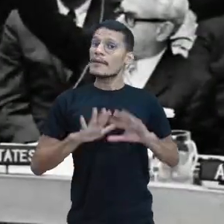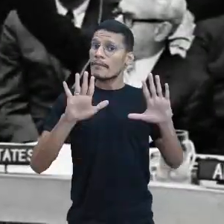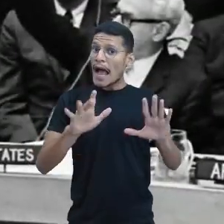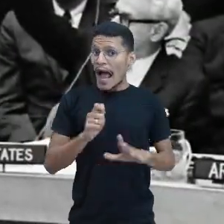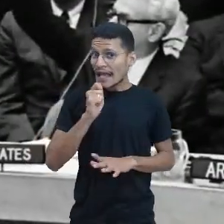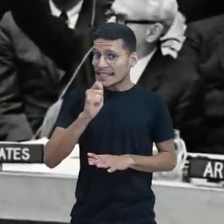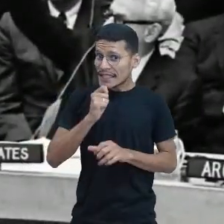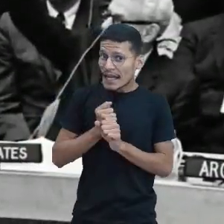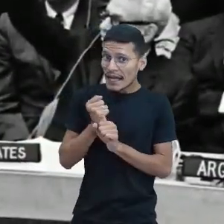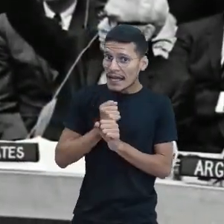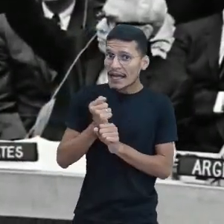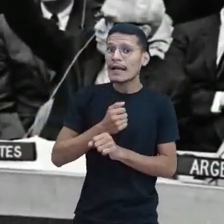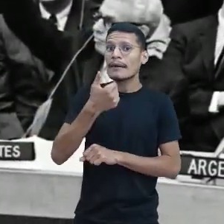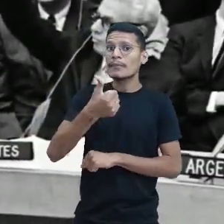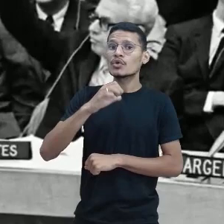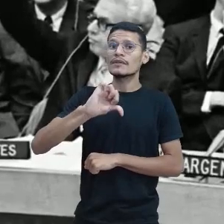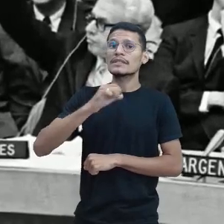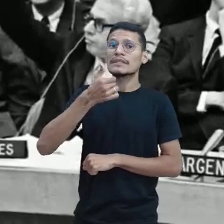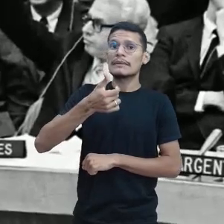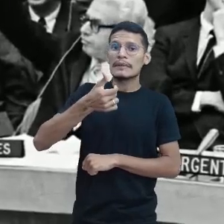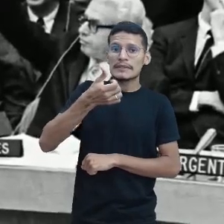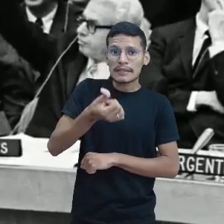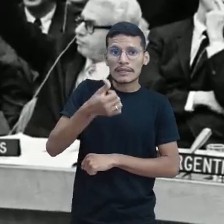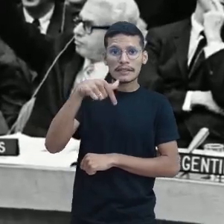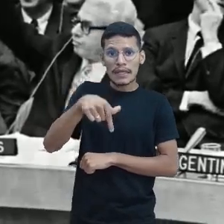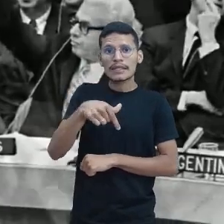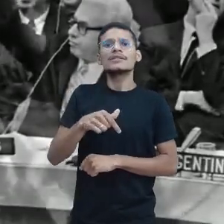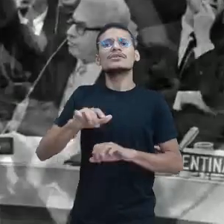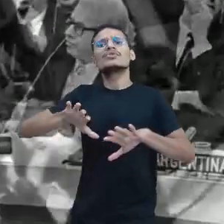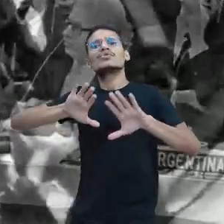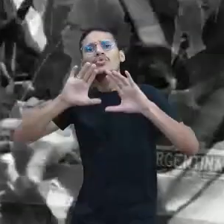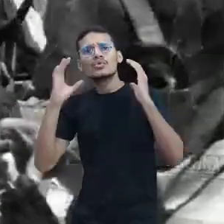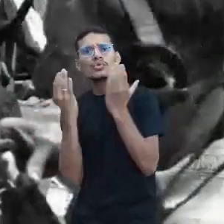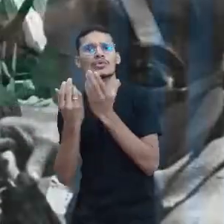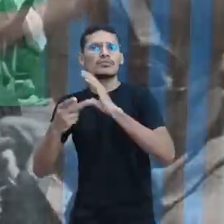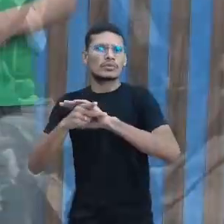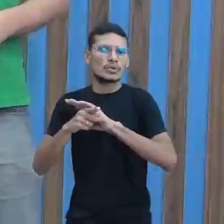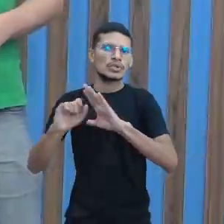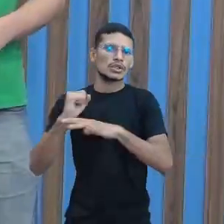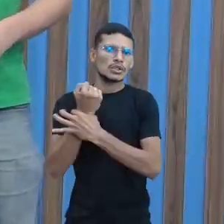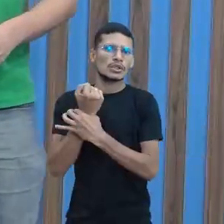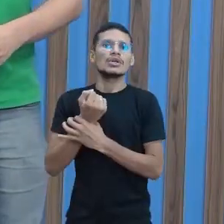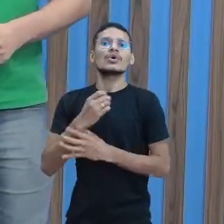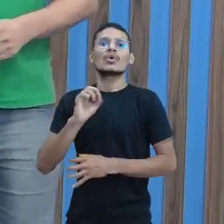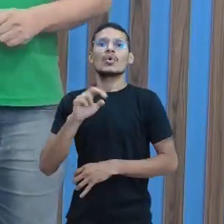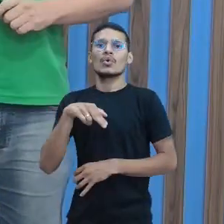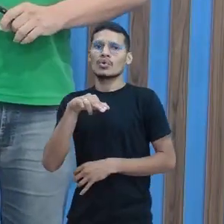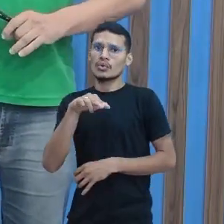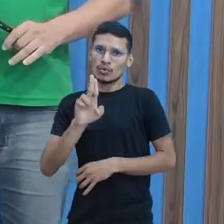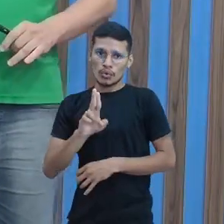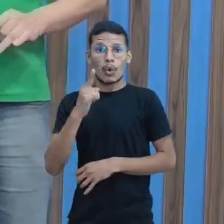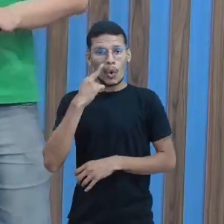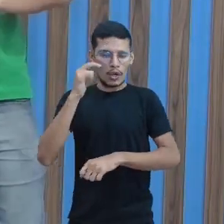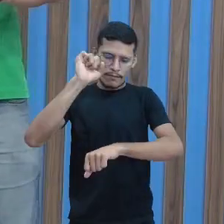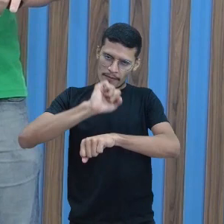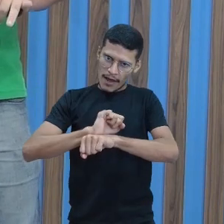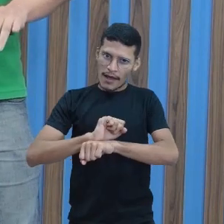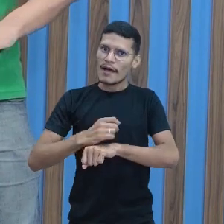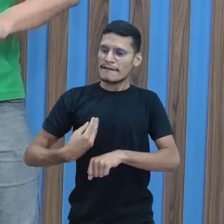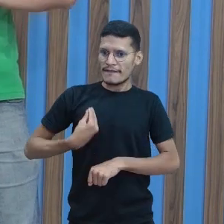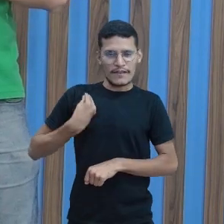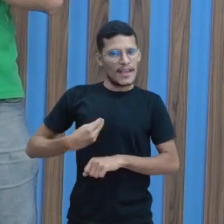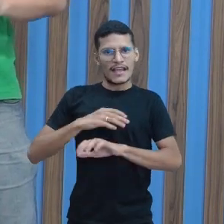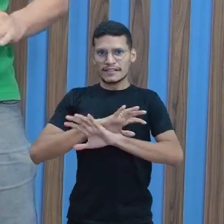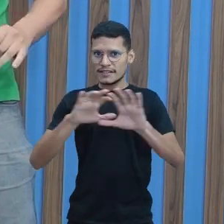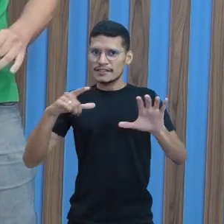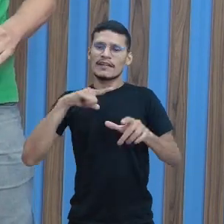Ainda em 1967, o Conselho de Segurança da ONU pediu a retirada das... Oi, gente, eu vou parar, né? O negócio ao vivo é assim,